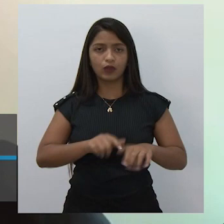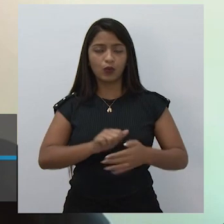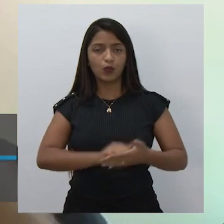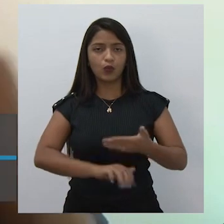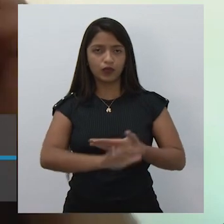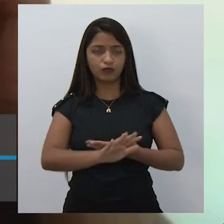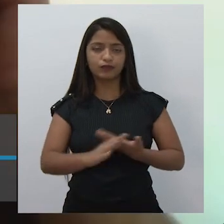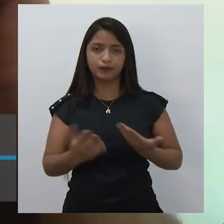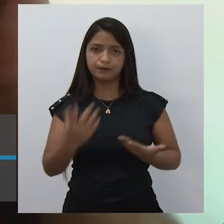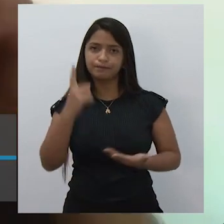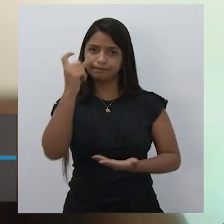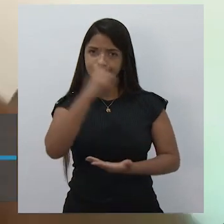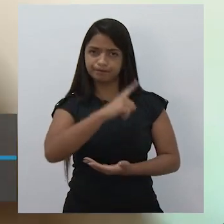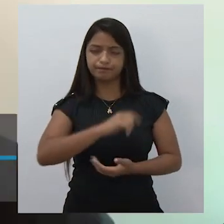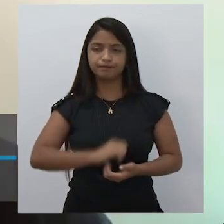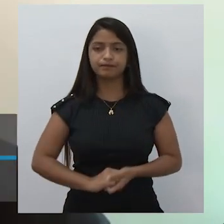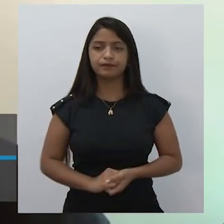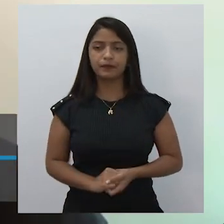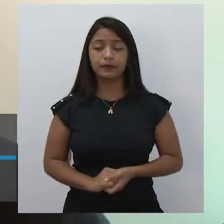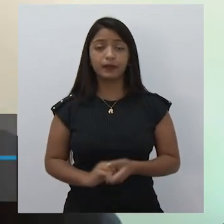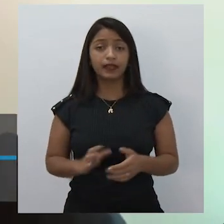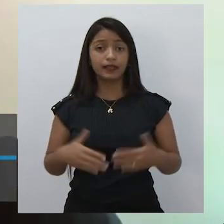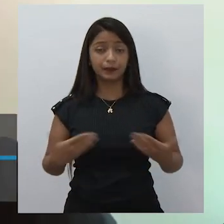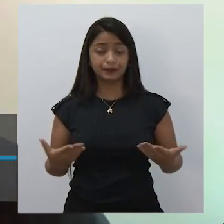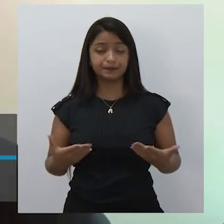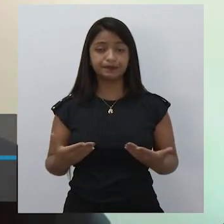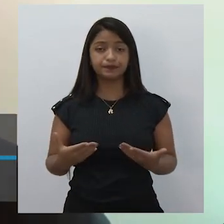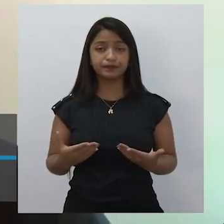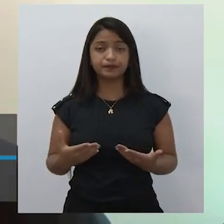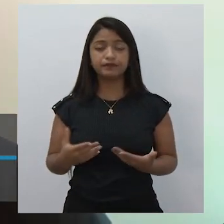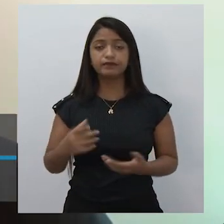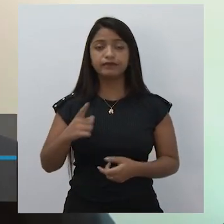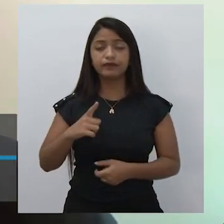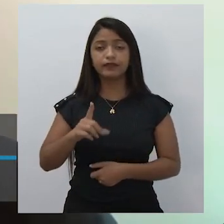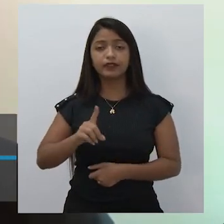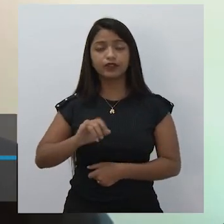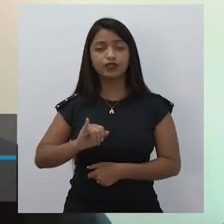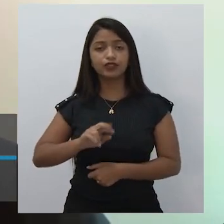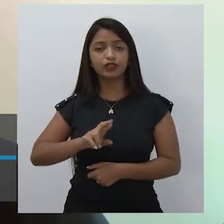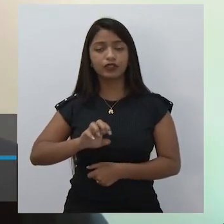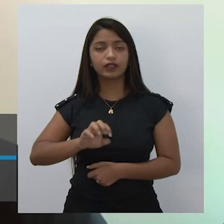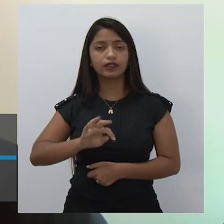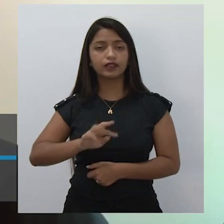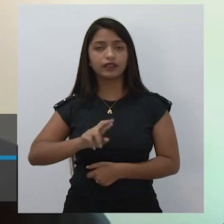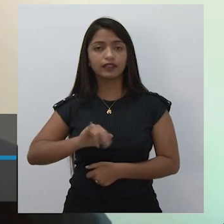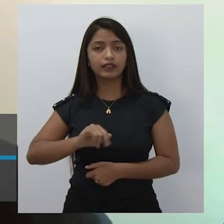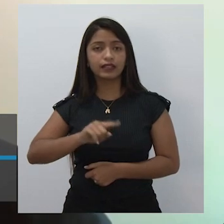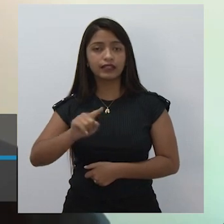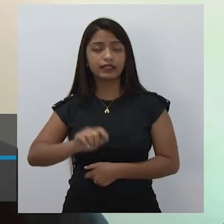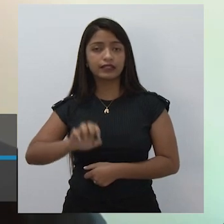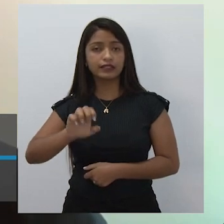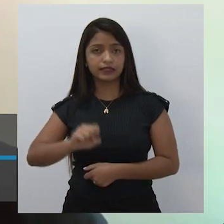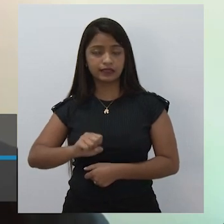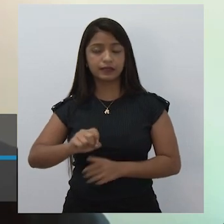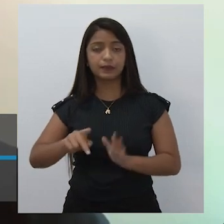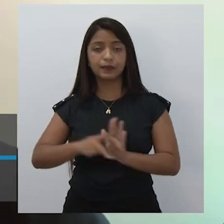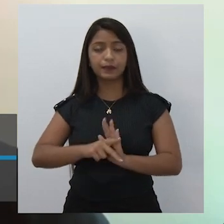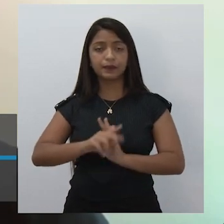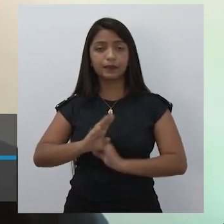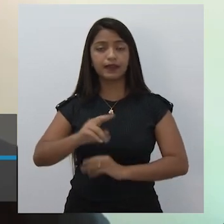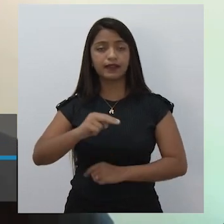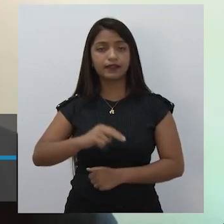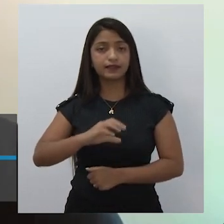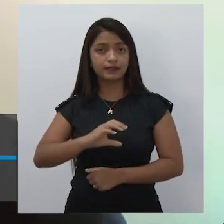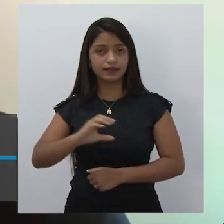né? Então, diante das diretrizes da Base Nacional Comum Curricular e das legislações que pautam esse novo ensino